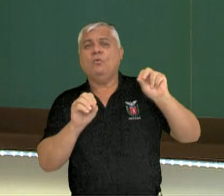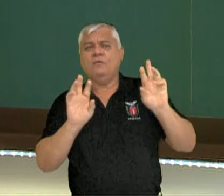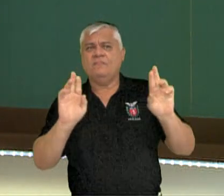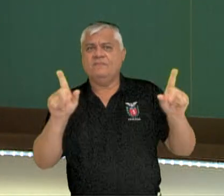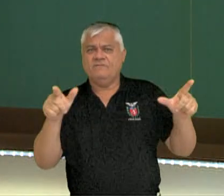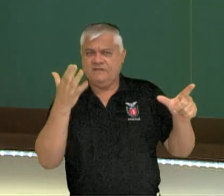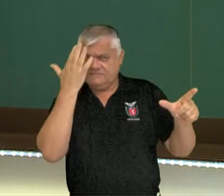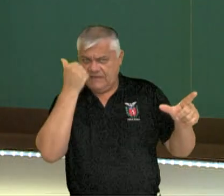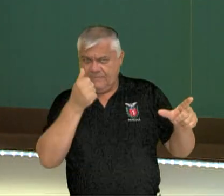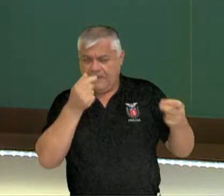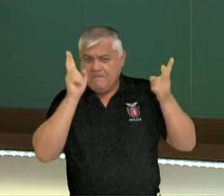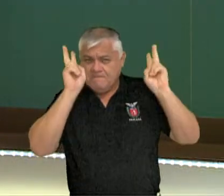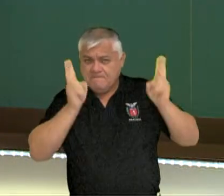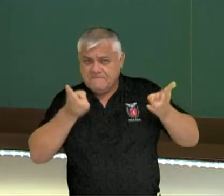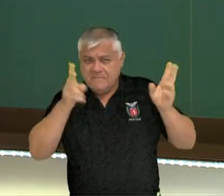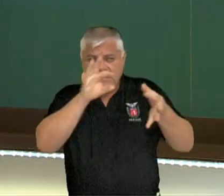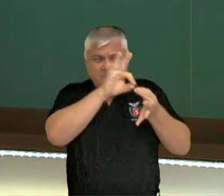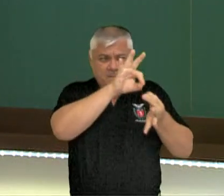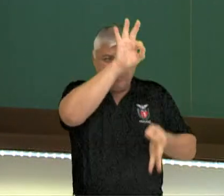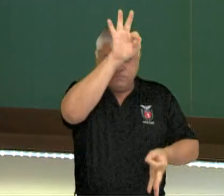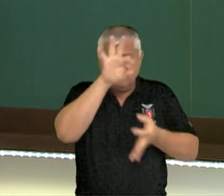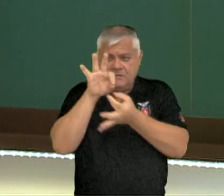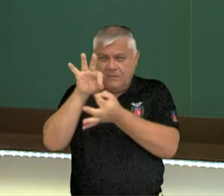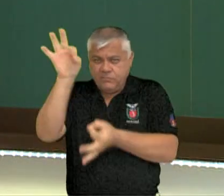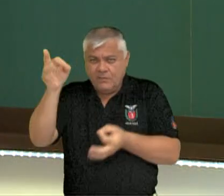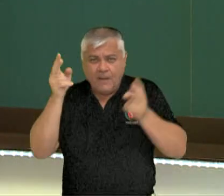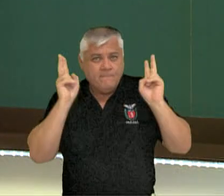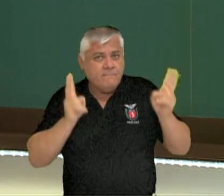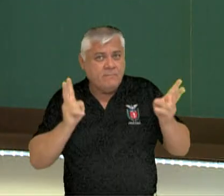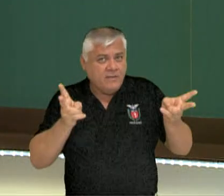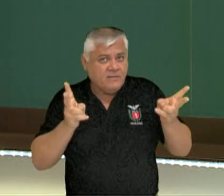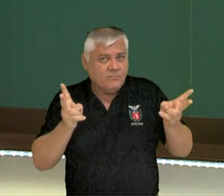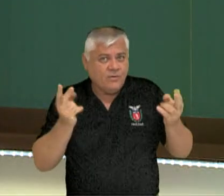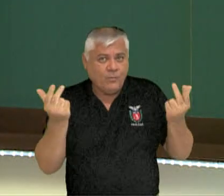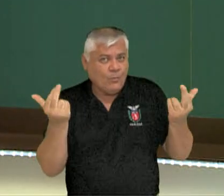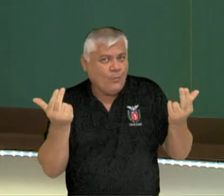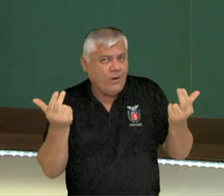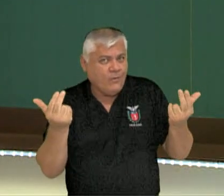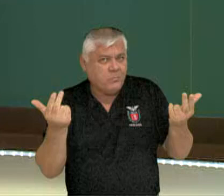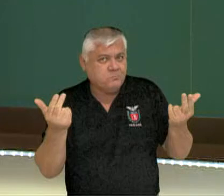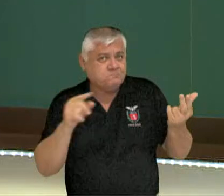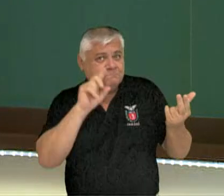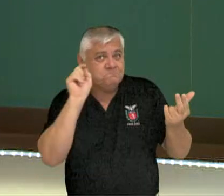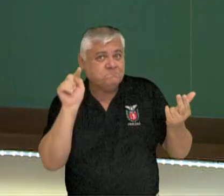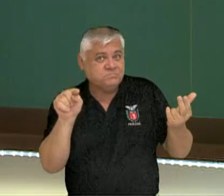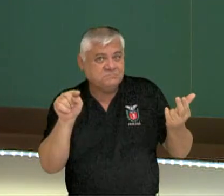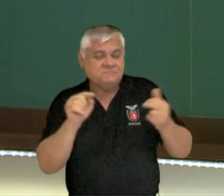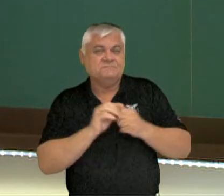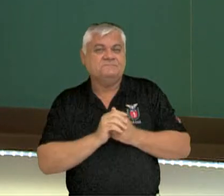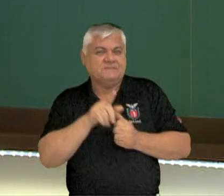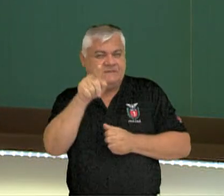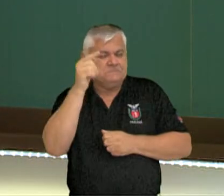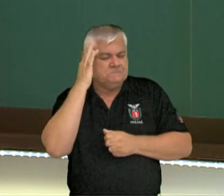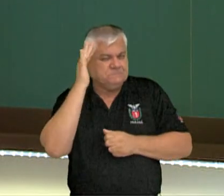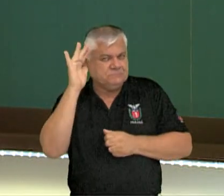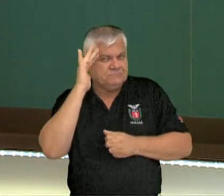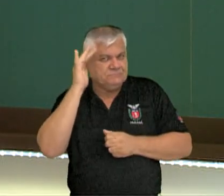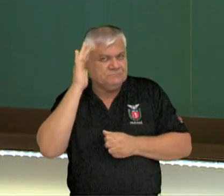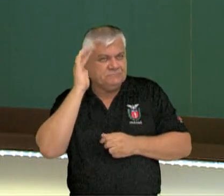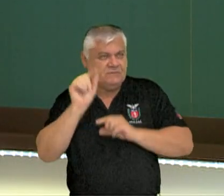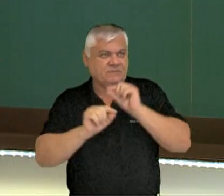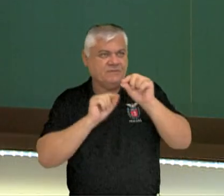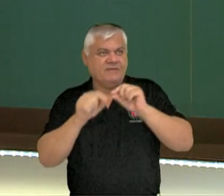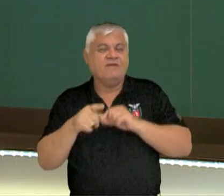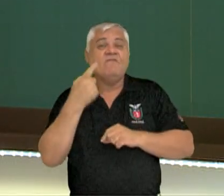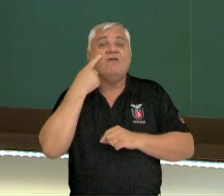a mesma unidade de medida para medir arcos e também para medir ângulos? Então, pensando sobre isso, eu trouxe